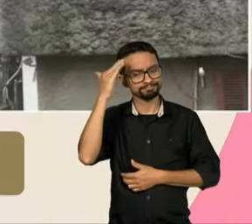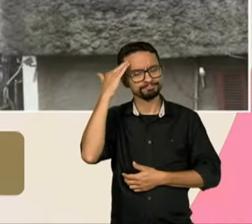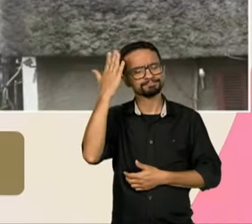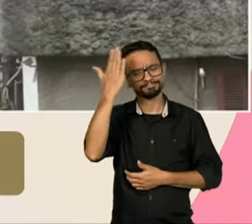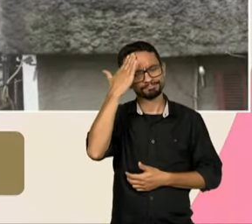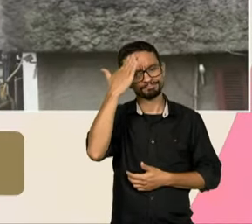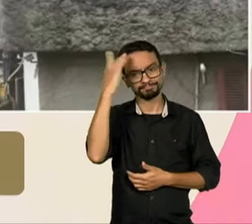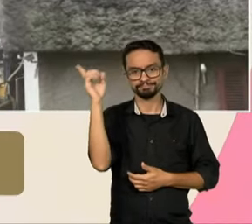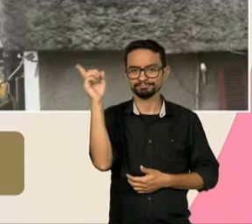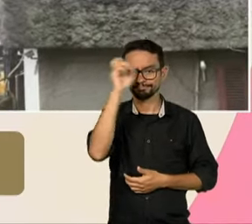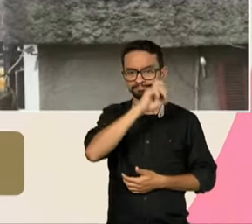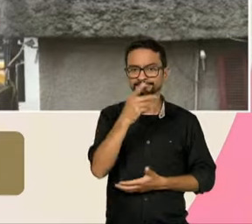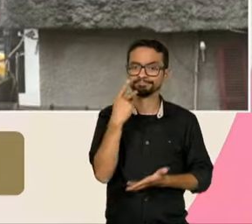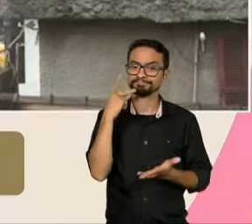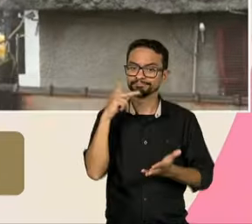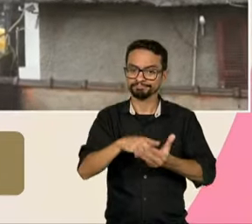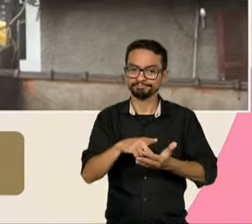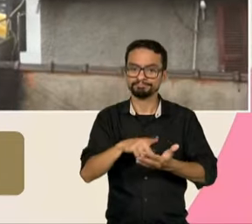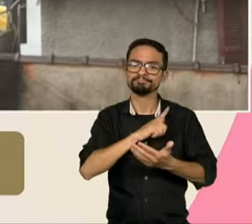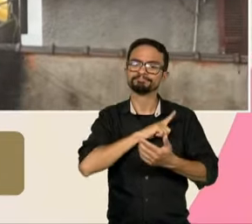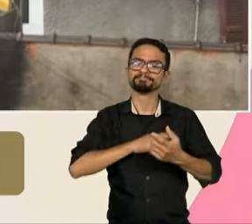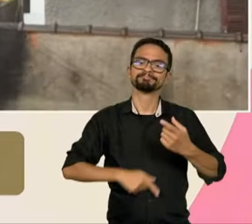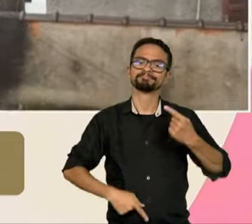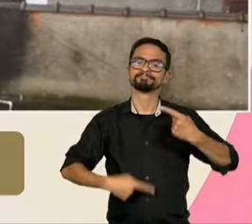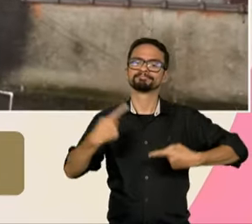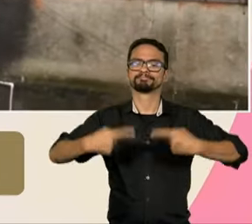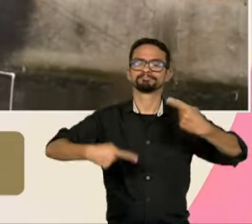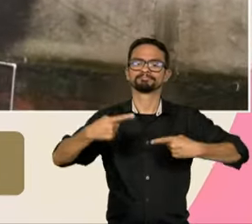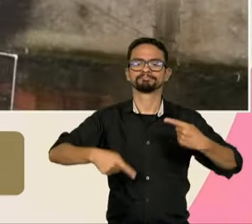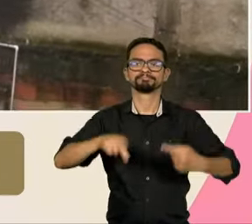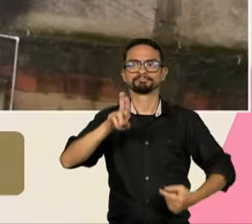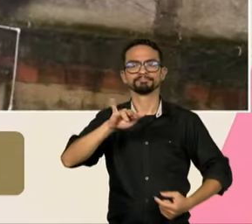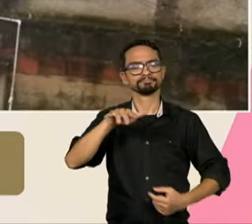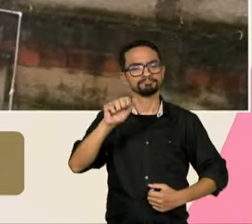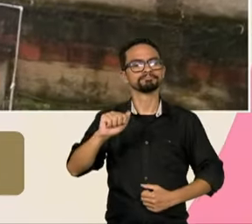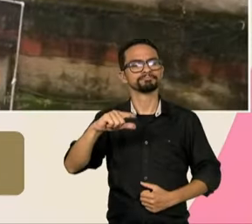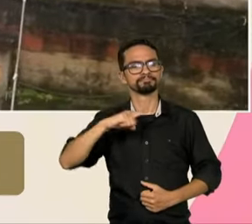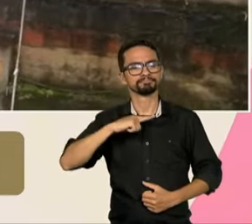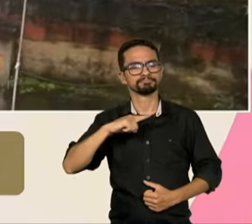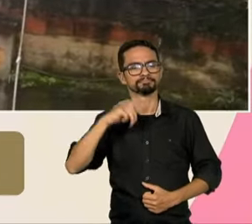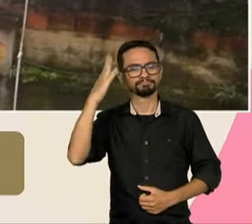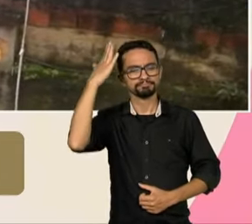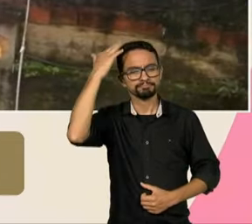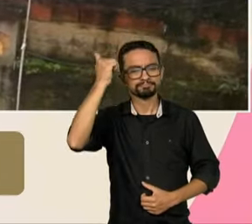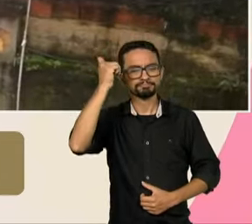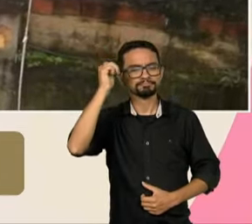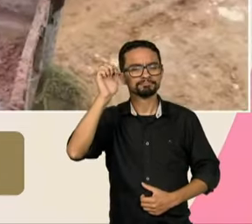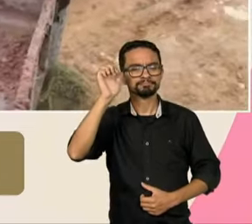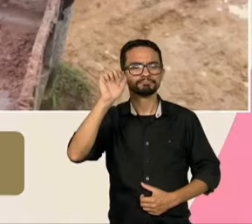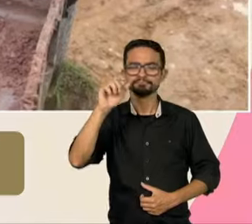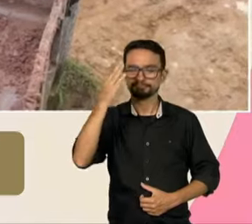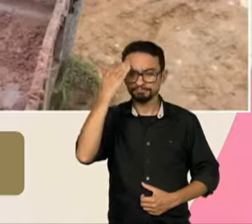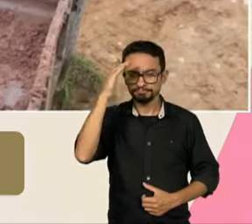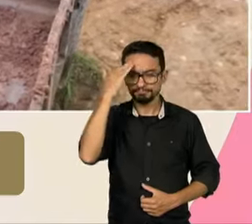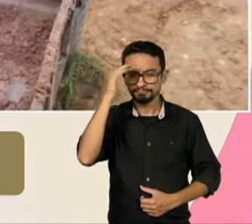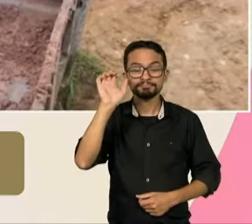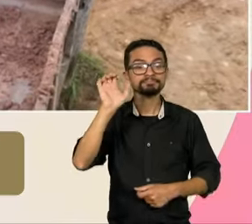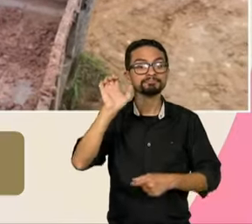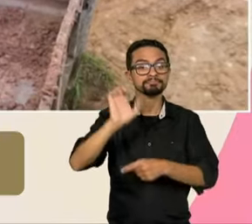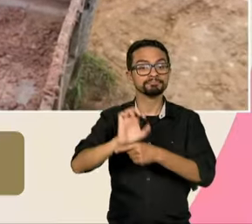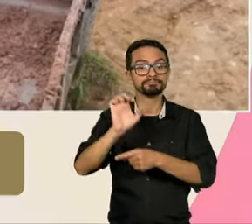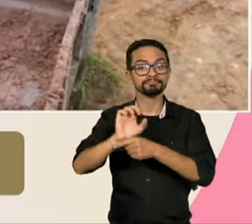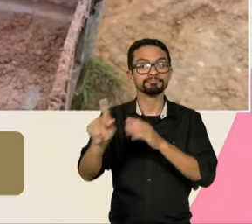uma política urbanista que perpassa, quer dizer, uma política de Estado, não de governo, que perpassa